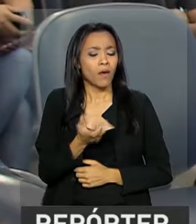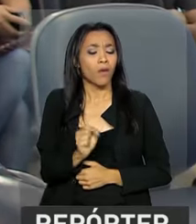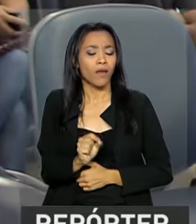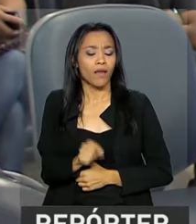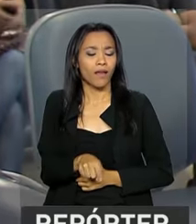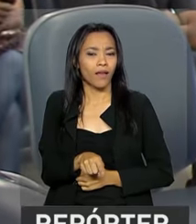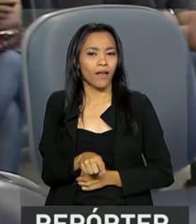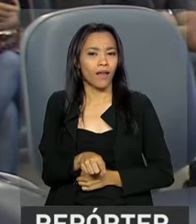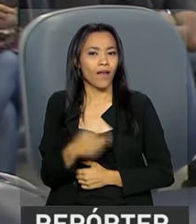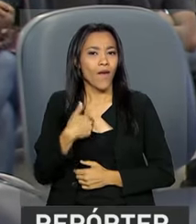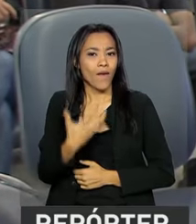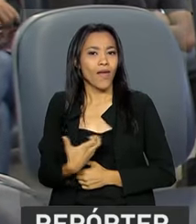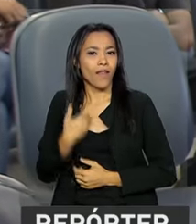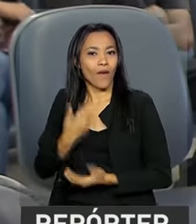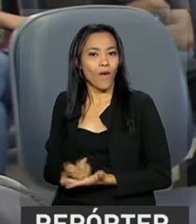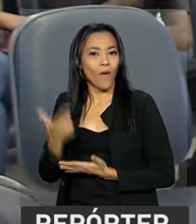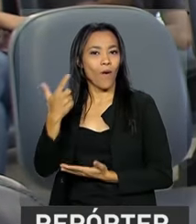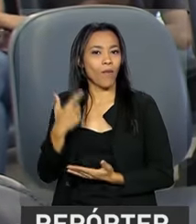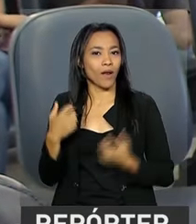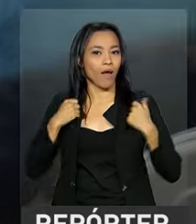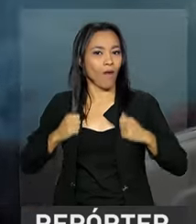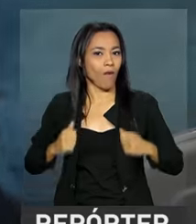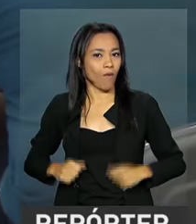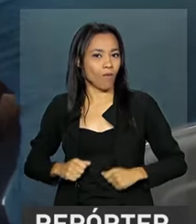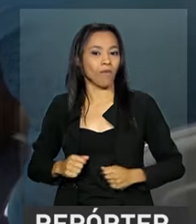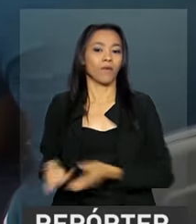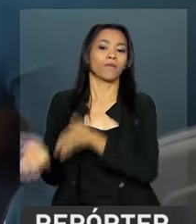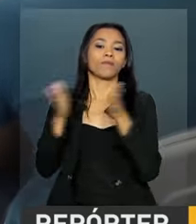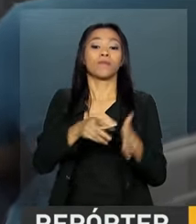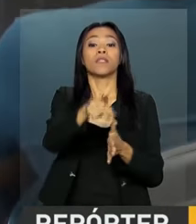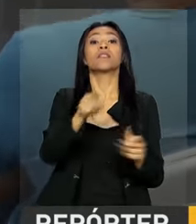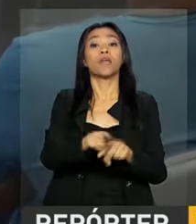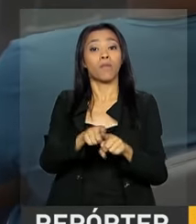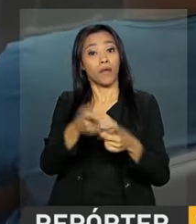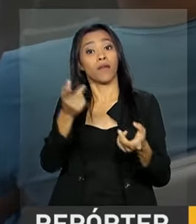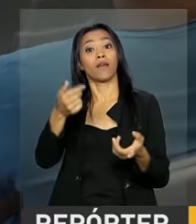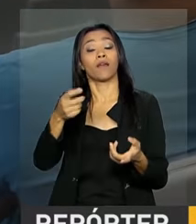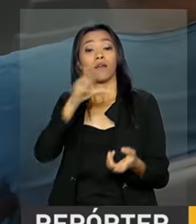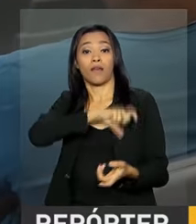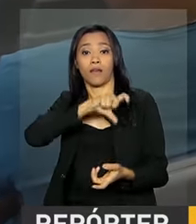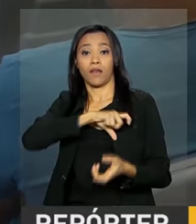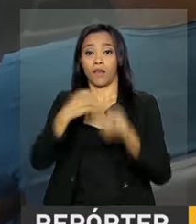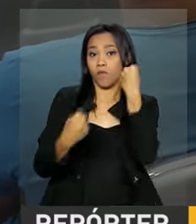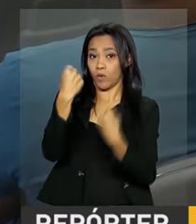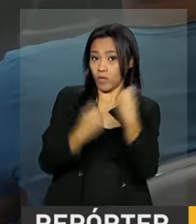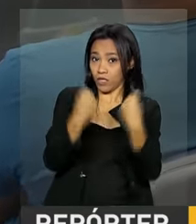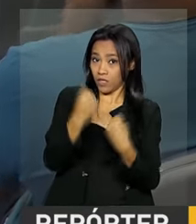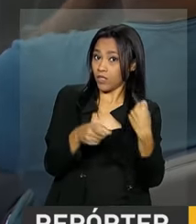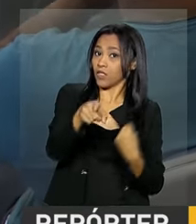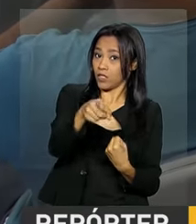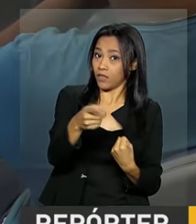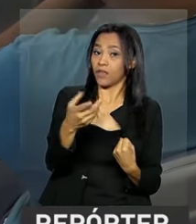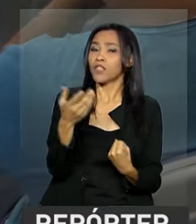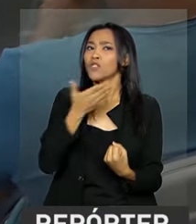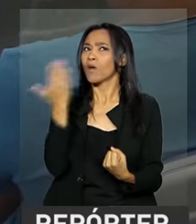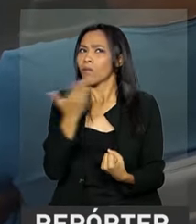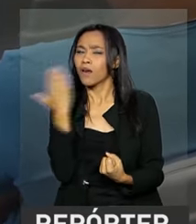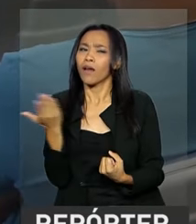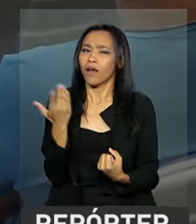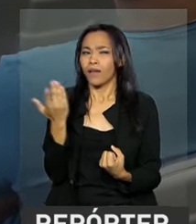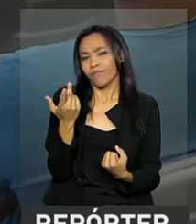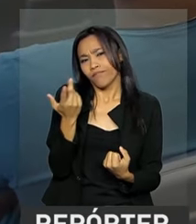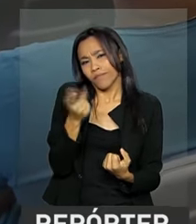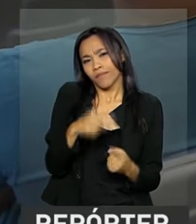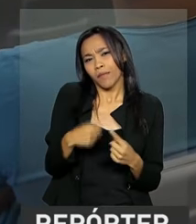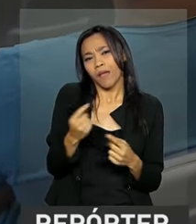você? Quero que ela compre o meu uniforme. Eu quero dar a entrada na minha carteira de motorista, né? E quem sabe, o que sobrar dá uma